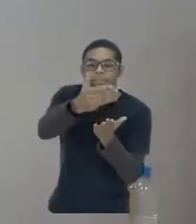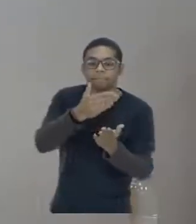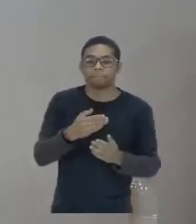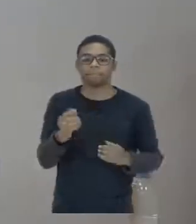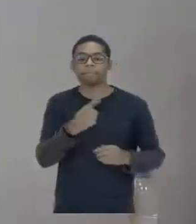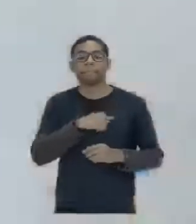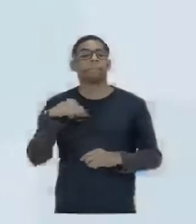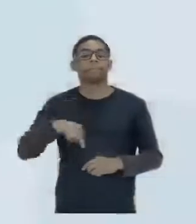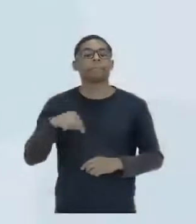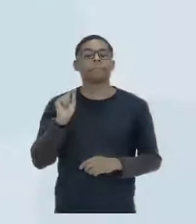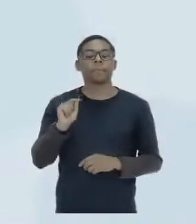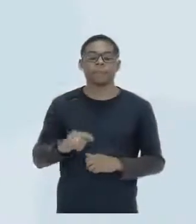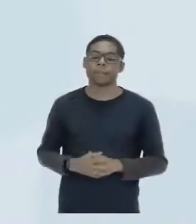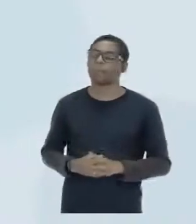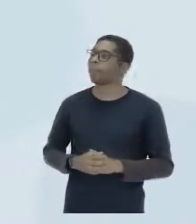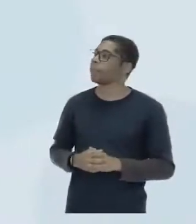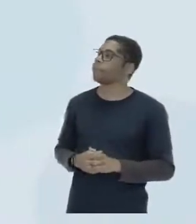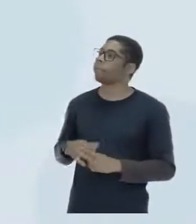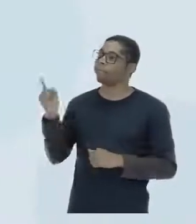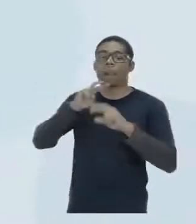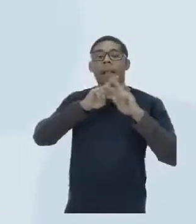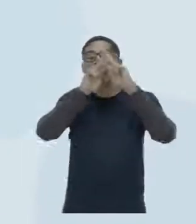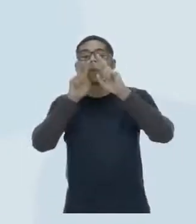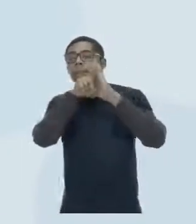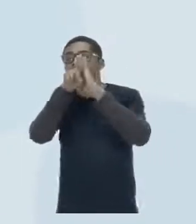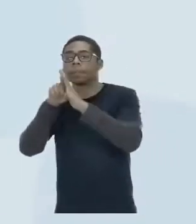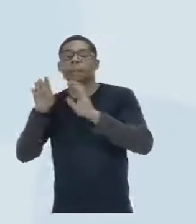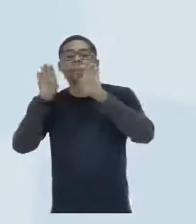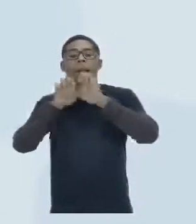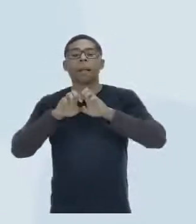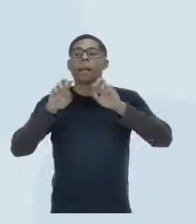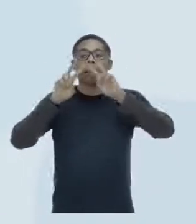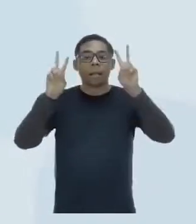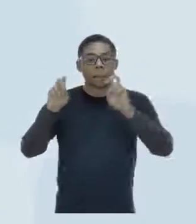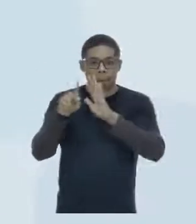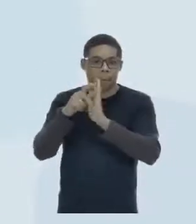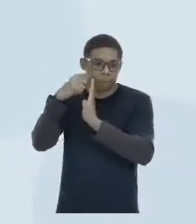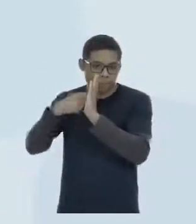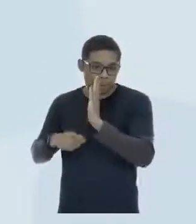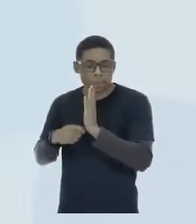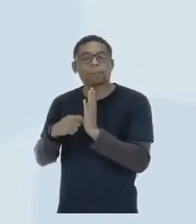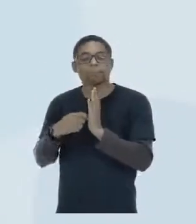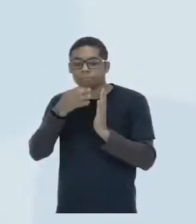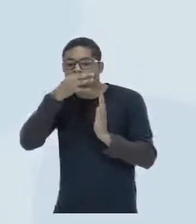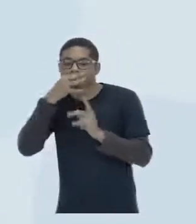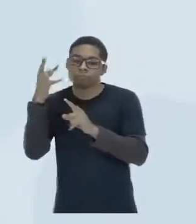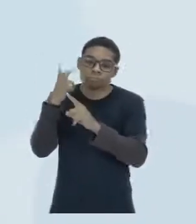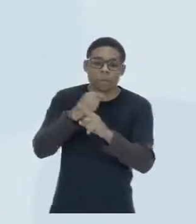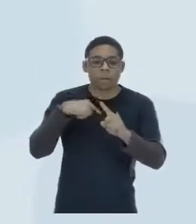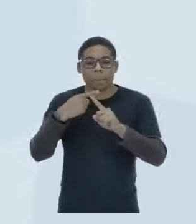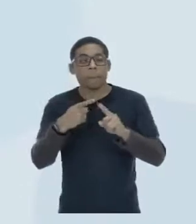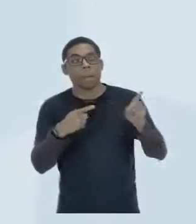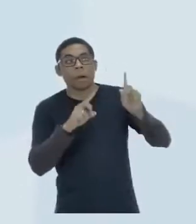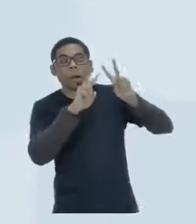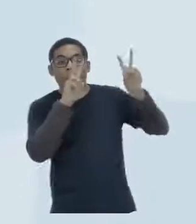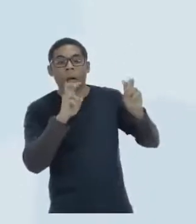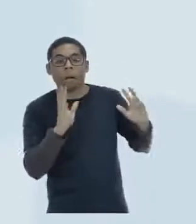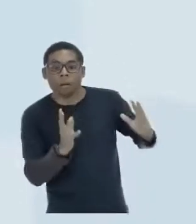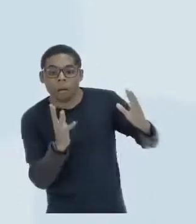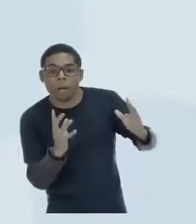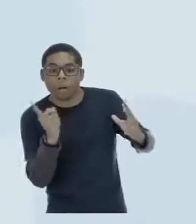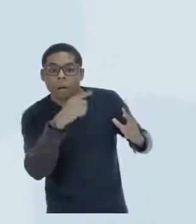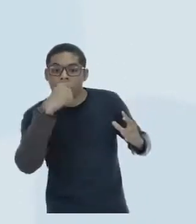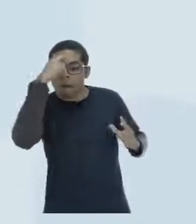fizemos hoje? Hoje revisamos a estrutura do texto dissertativo e argumentativo e a partir de textos motivadores propusemos